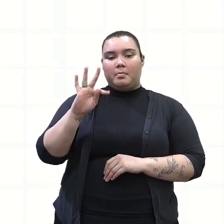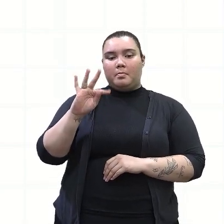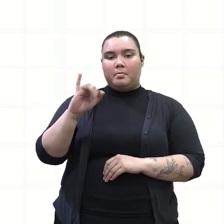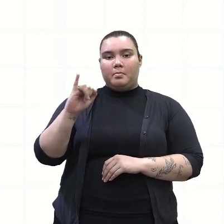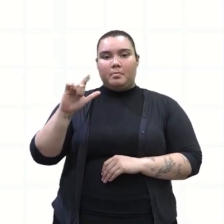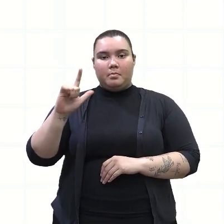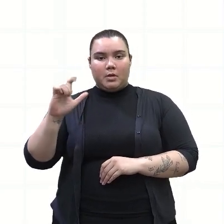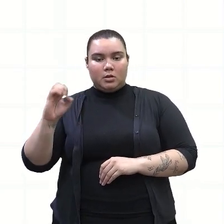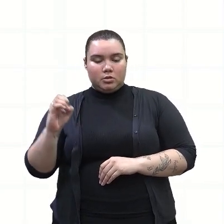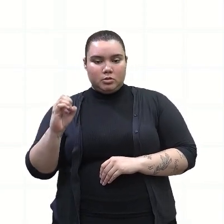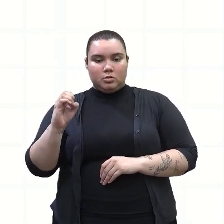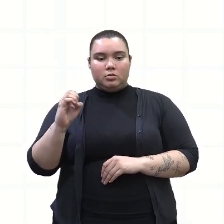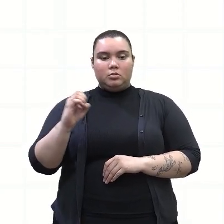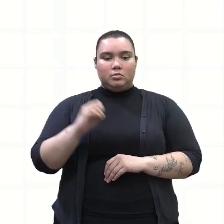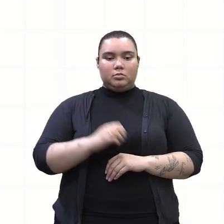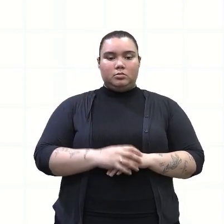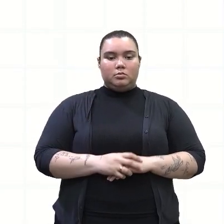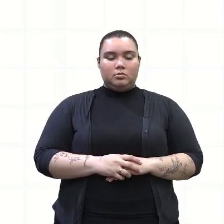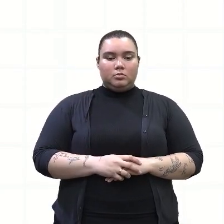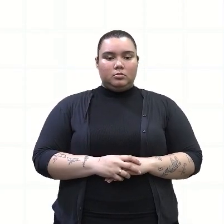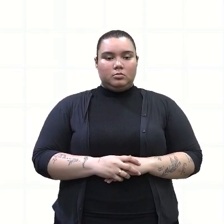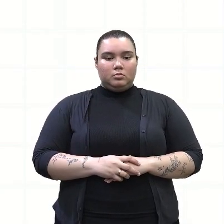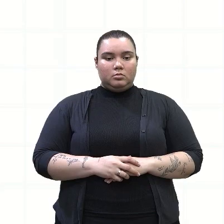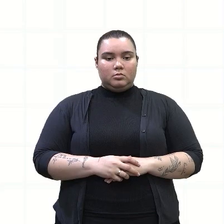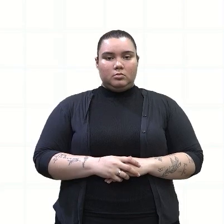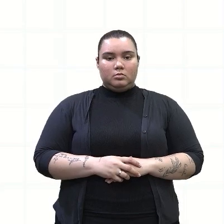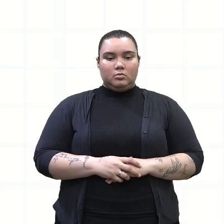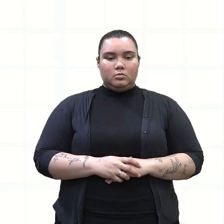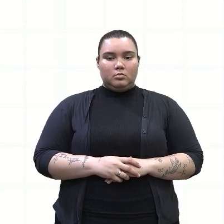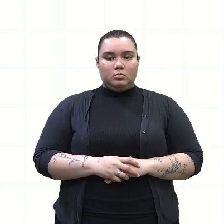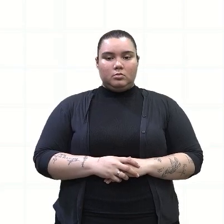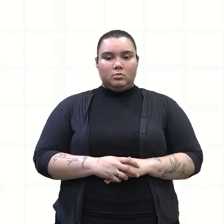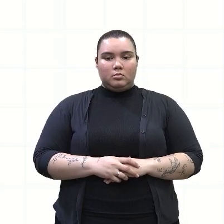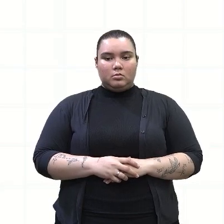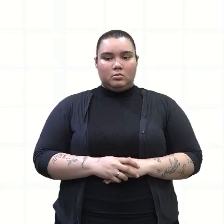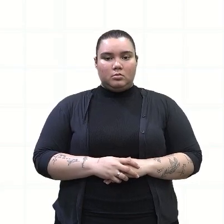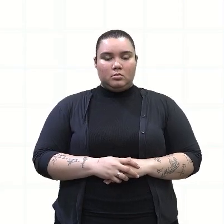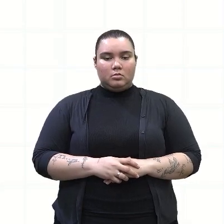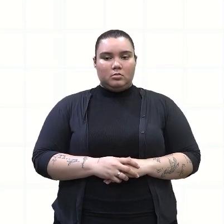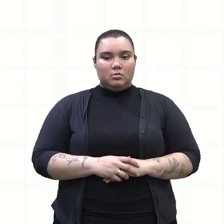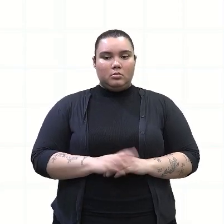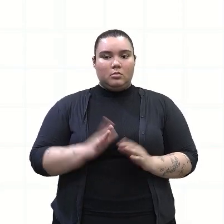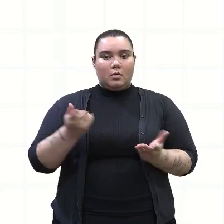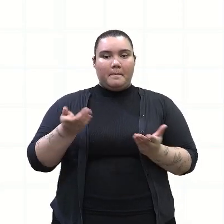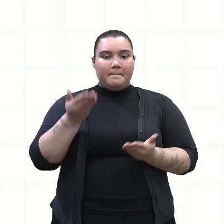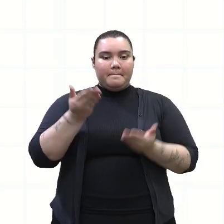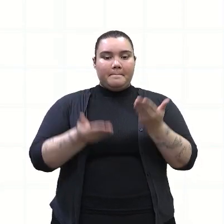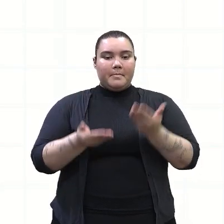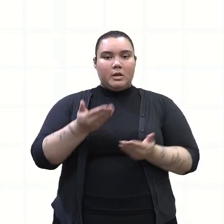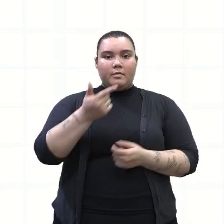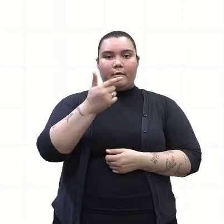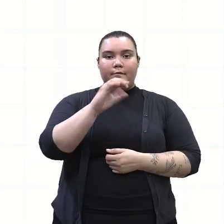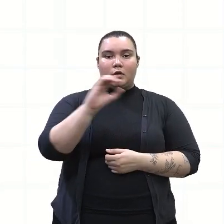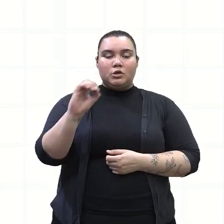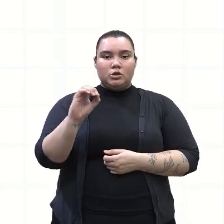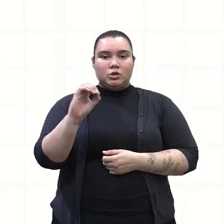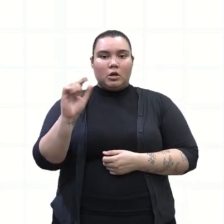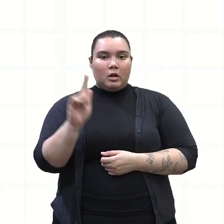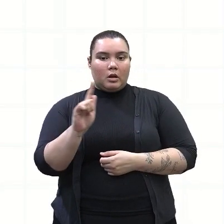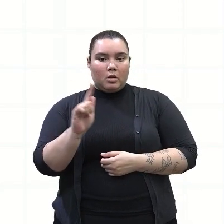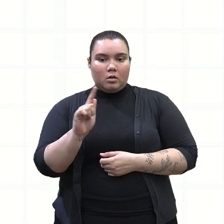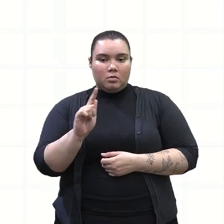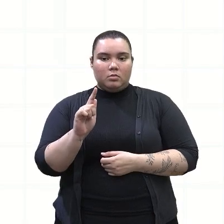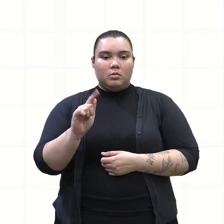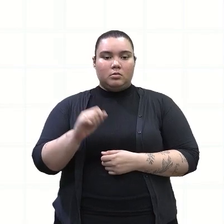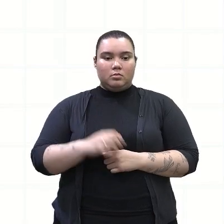heaviest blueberry in the world weighs 20.4 grams. Então, ele pesa 20 gramas. Ele é um dos maiores